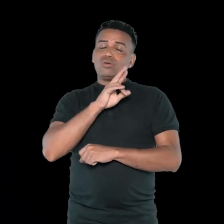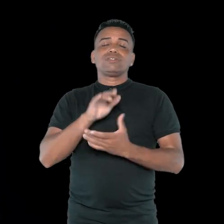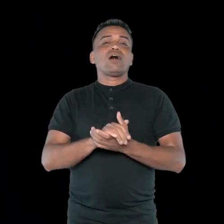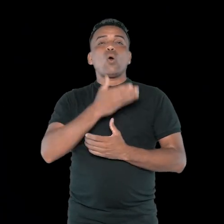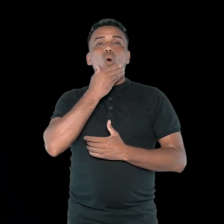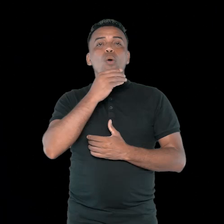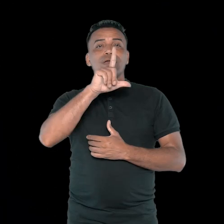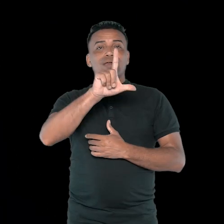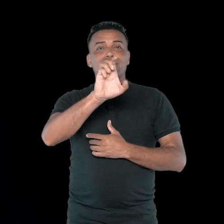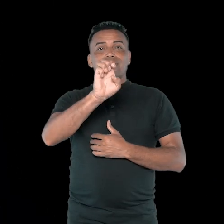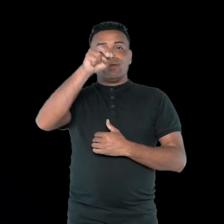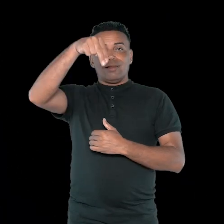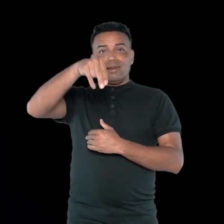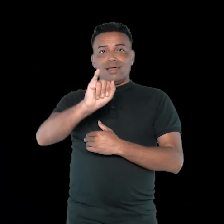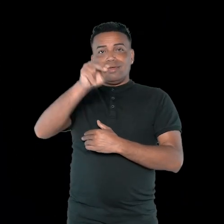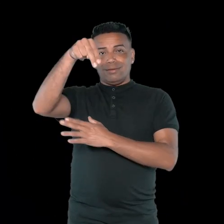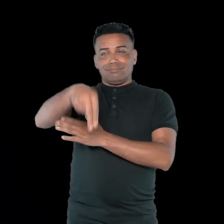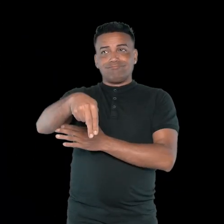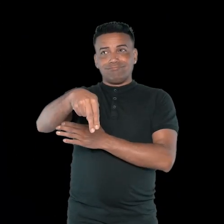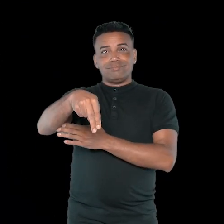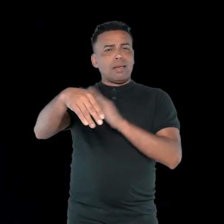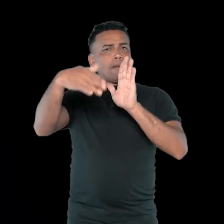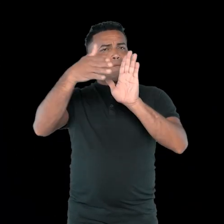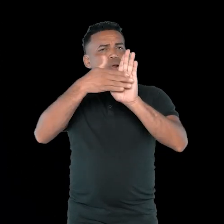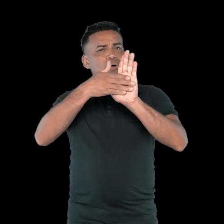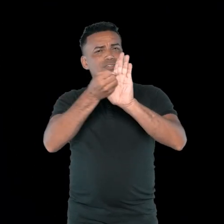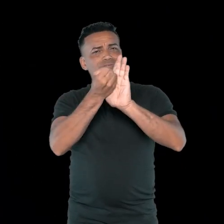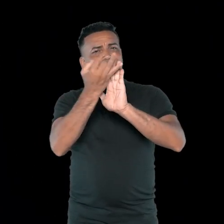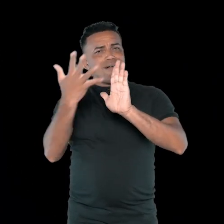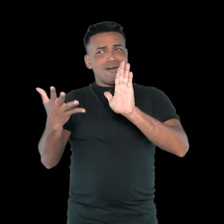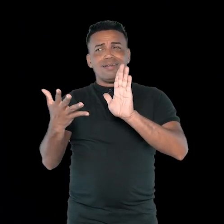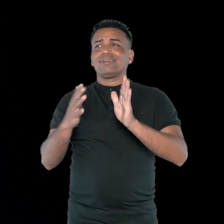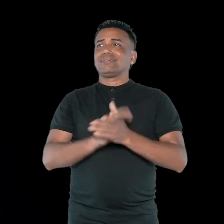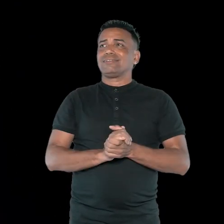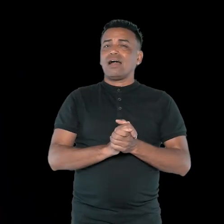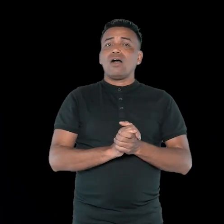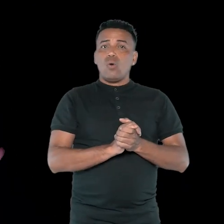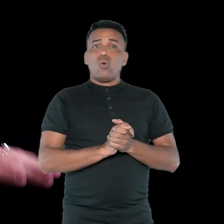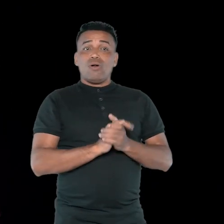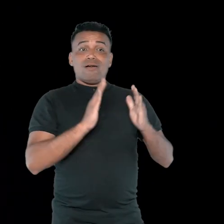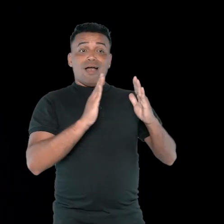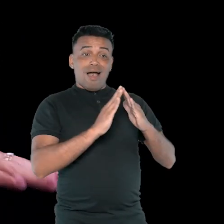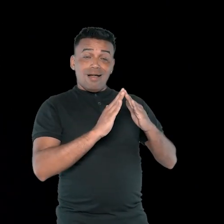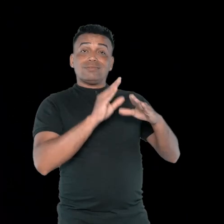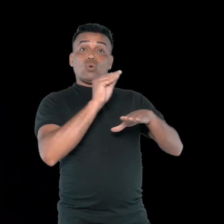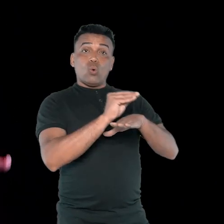de programas que incluíam creches, escolas, lavanderias,